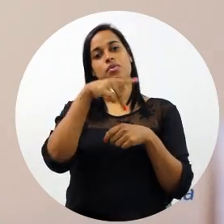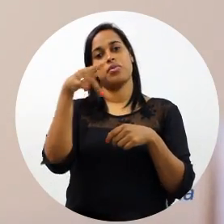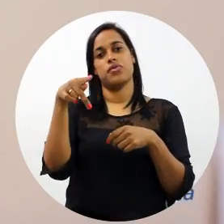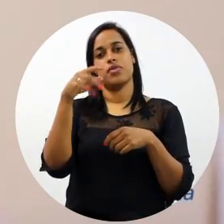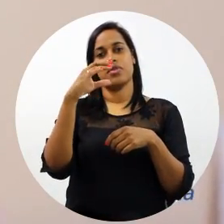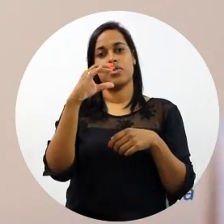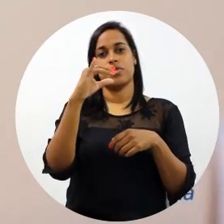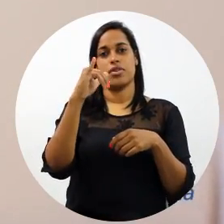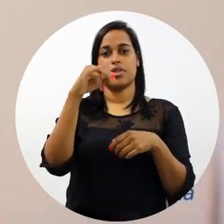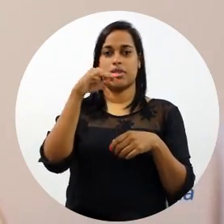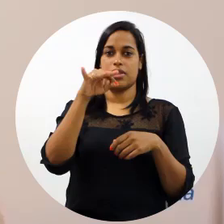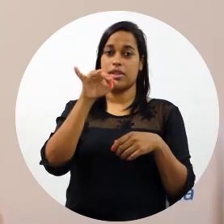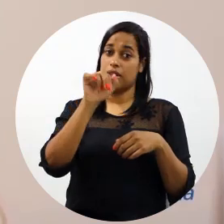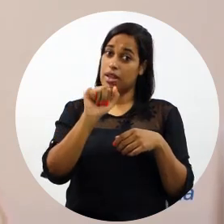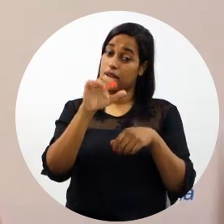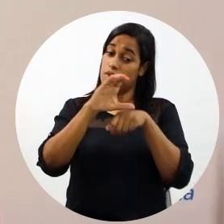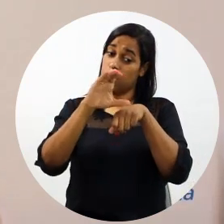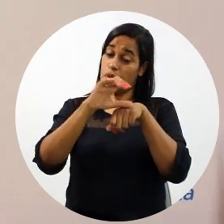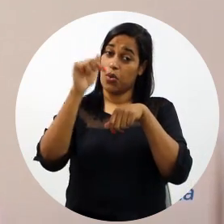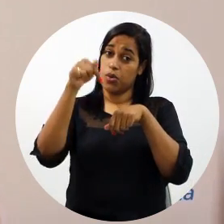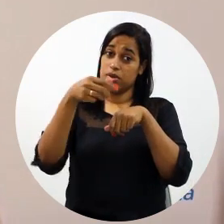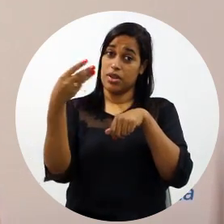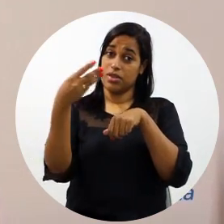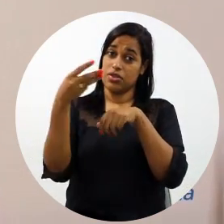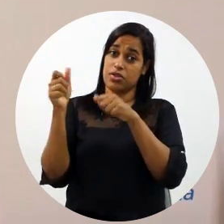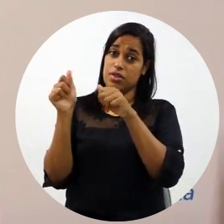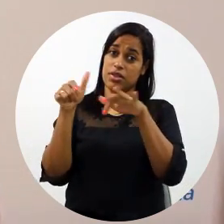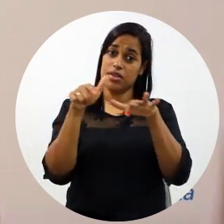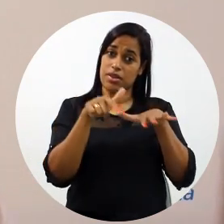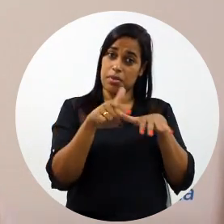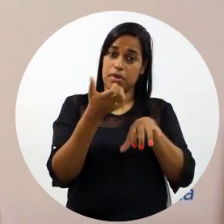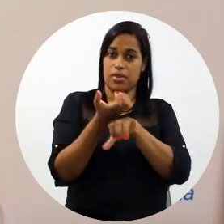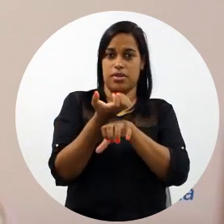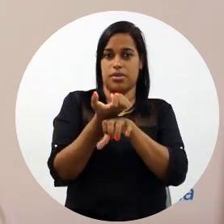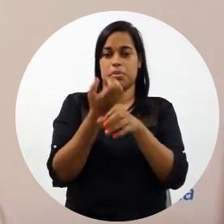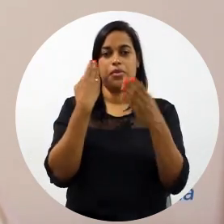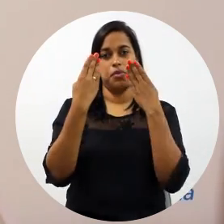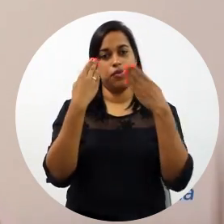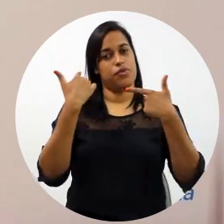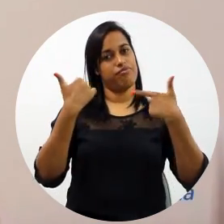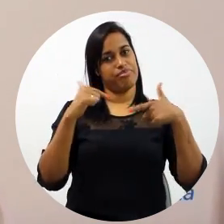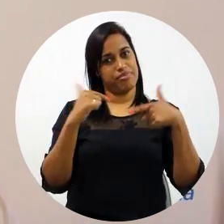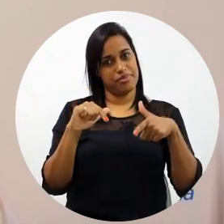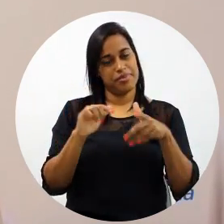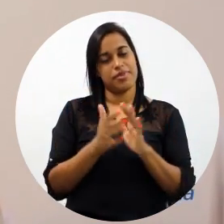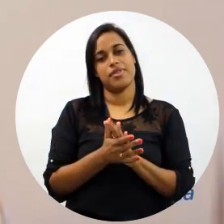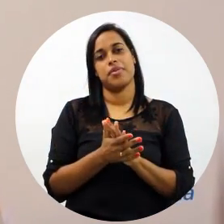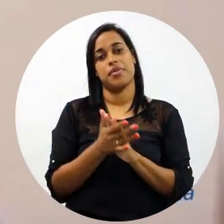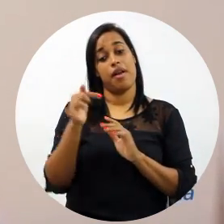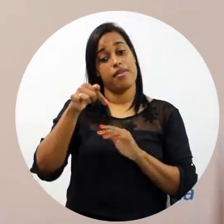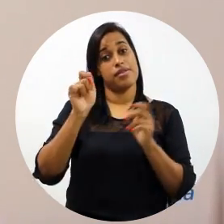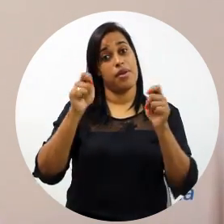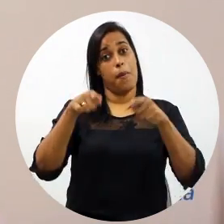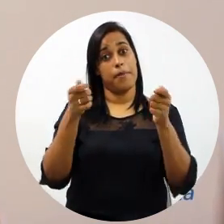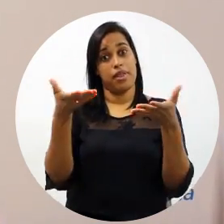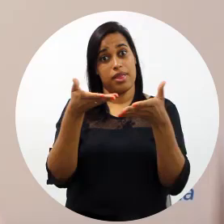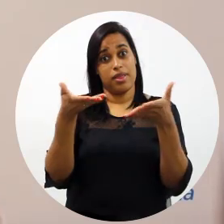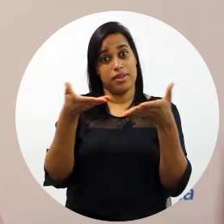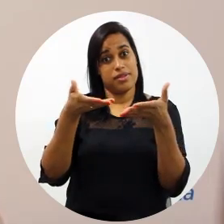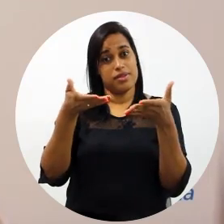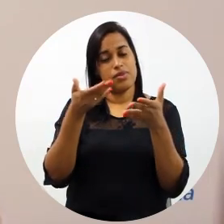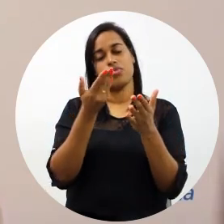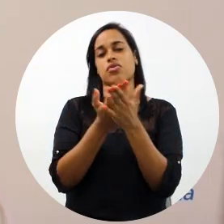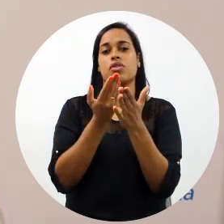professora Cíntia, estarei com vocês nessas 3 semanas na disciplina de Psicologia do Trabalho. A competência de hoje